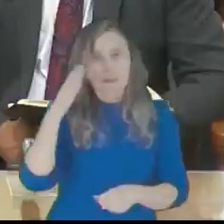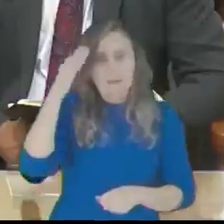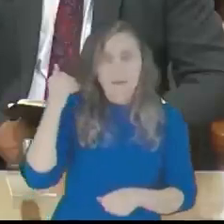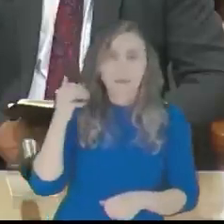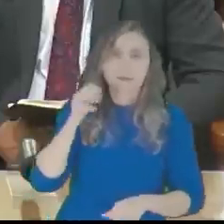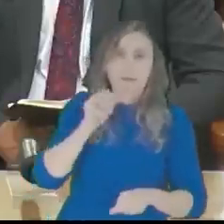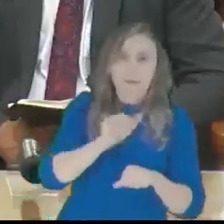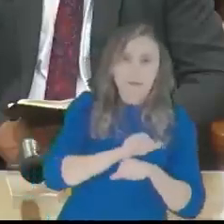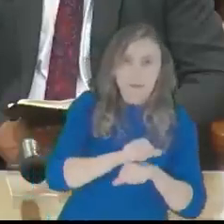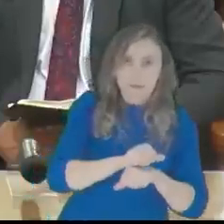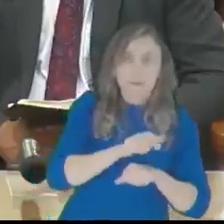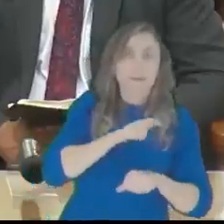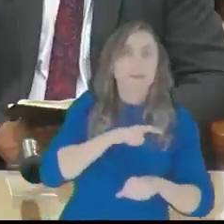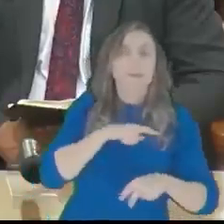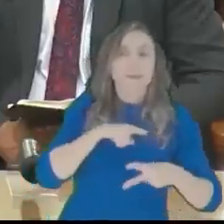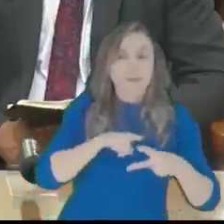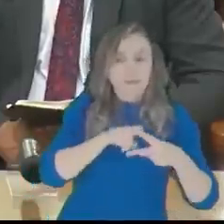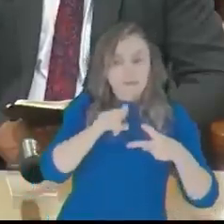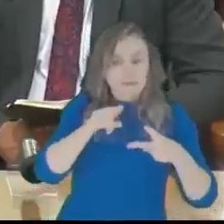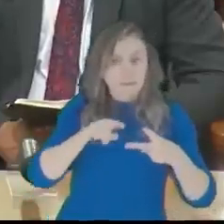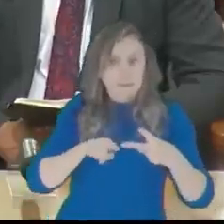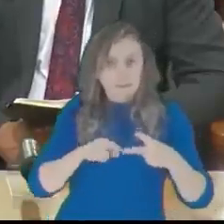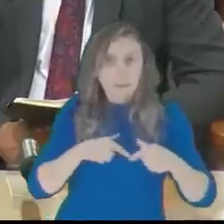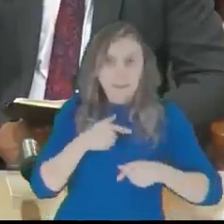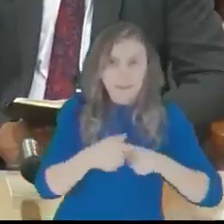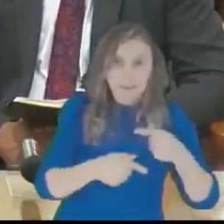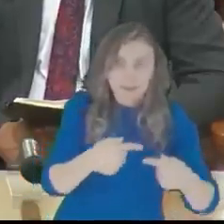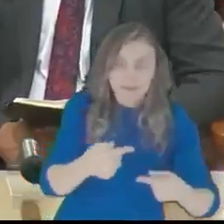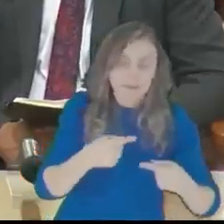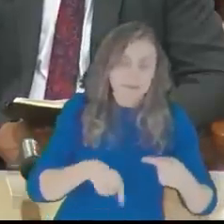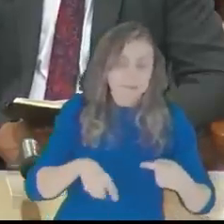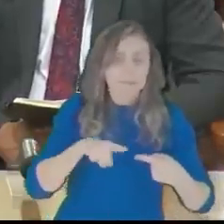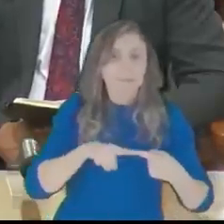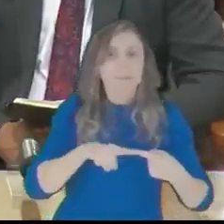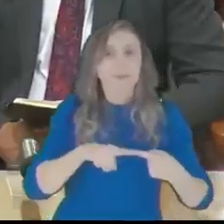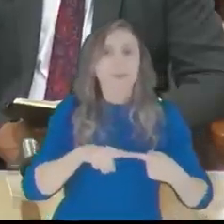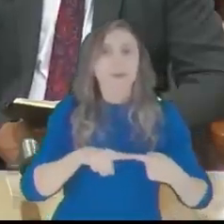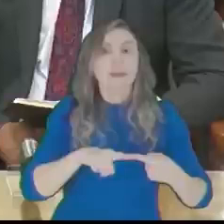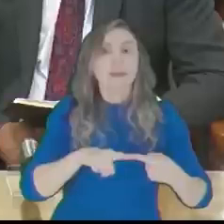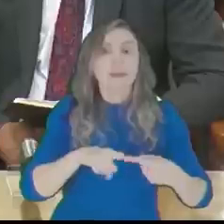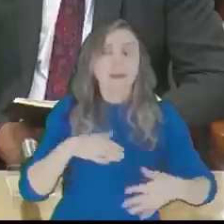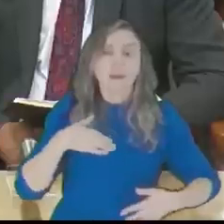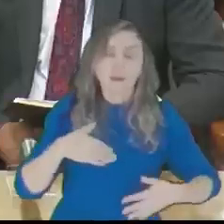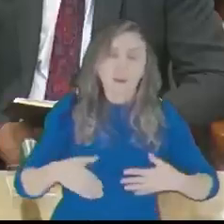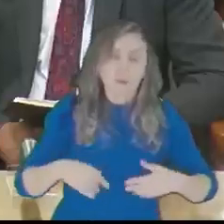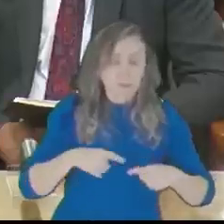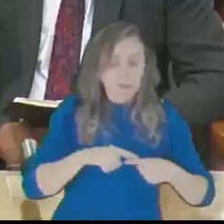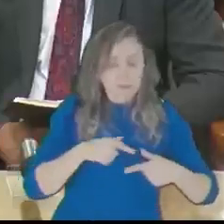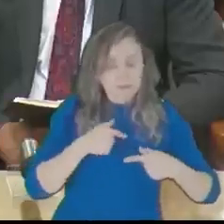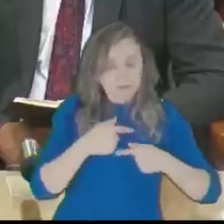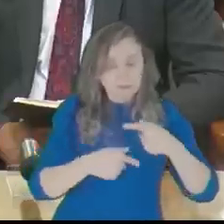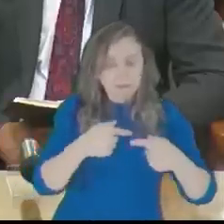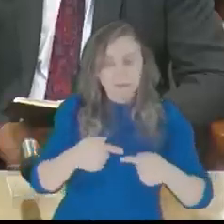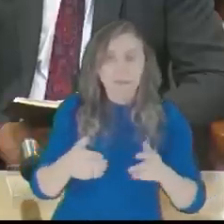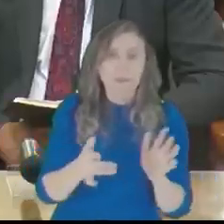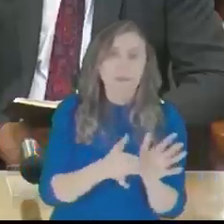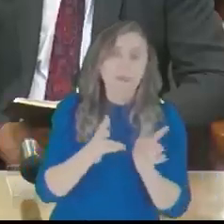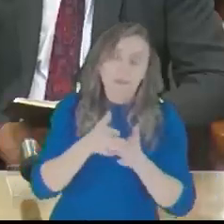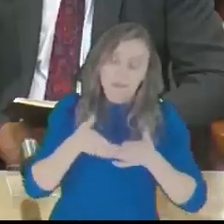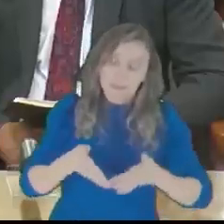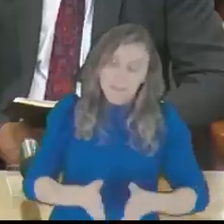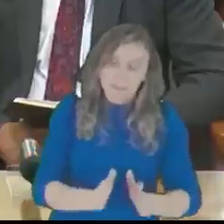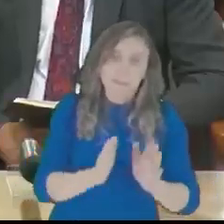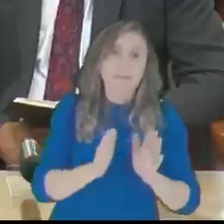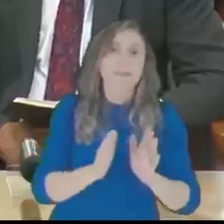uma descendência física, e dessa descendência física veio Cristo. E de Cristo veio a